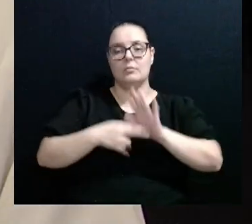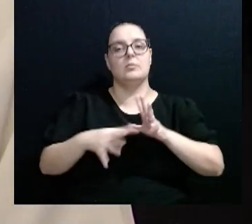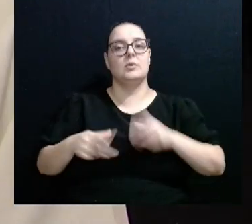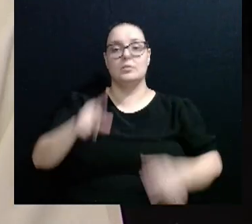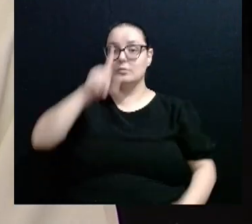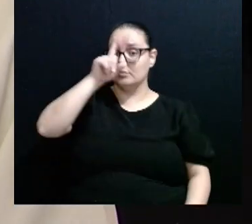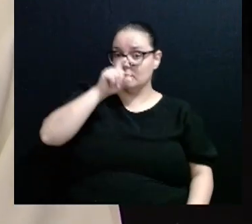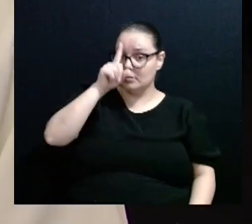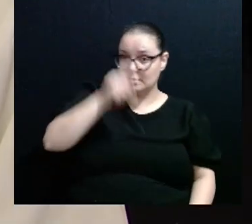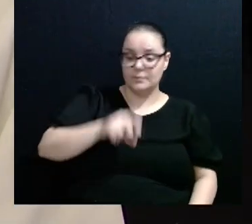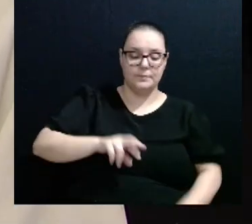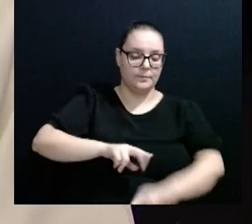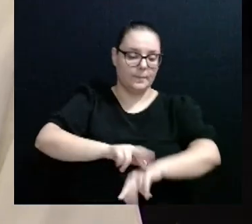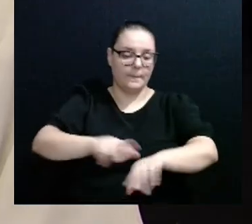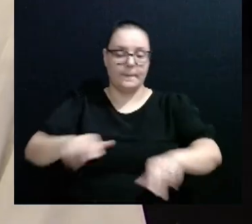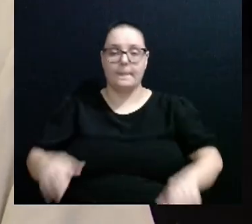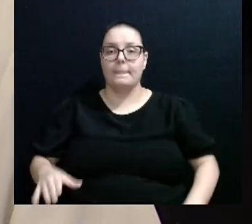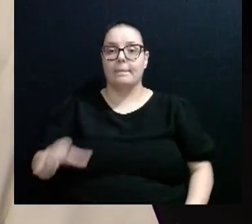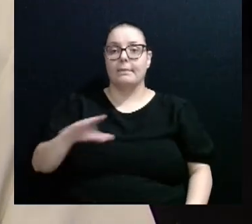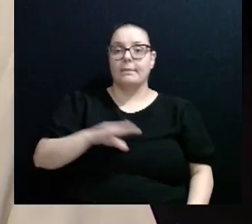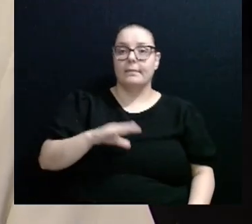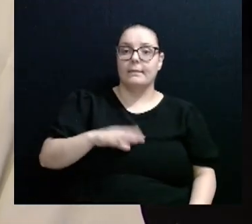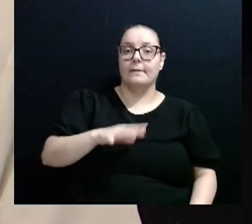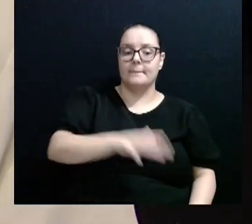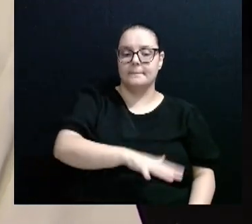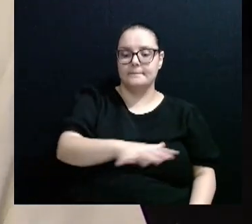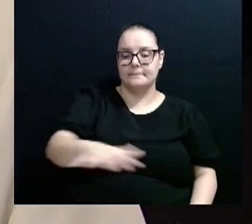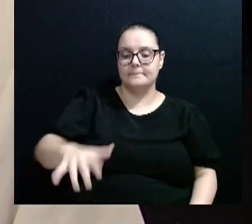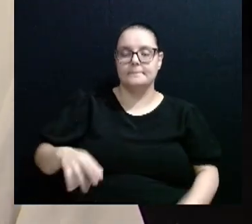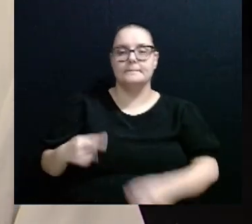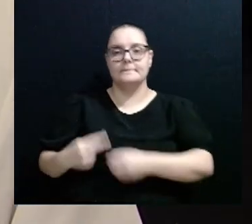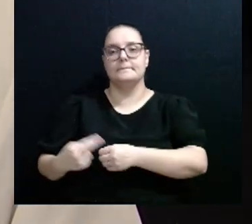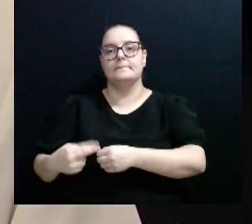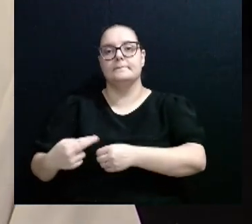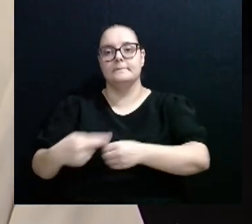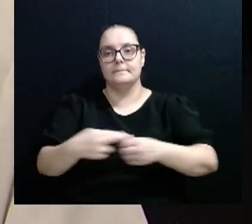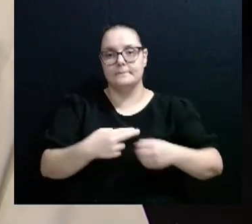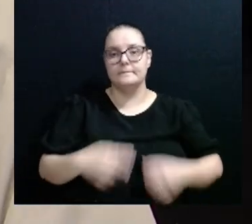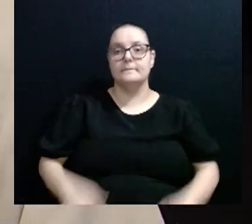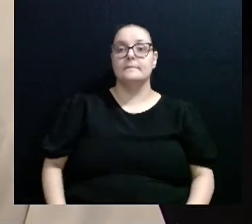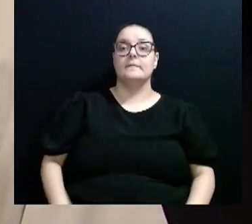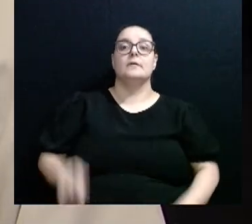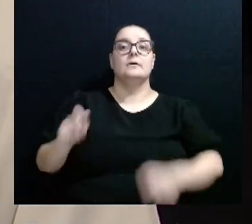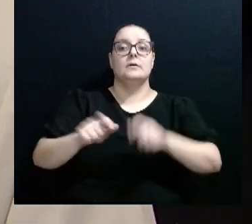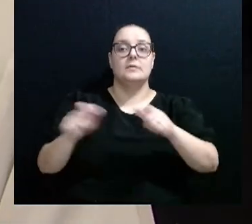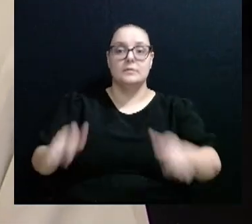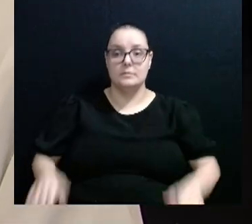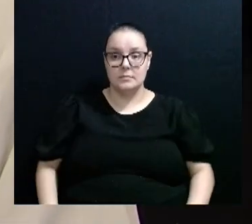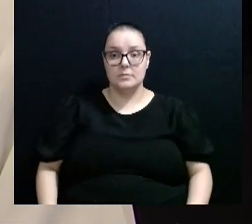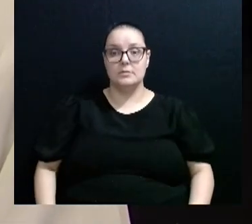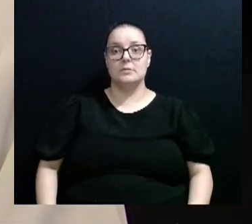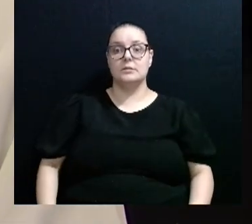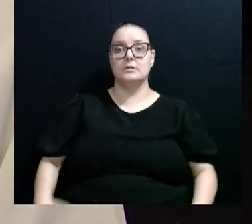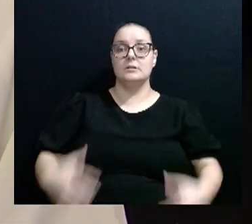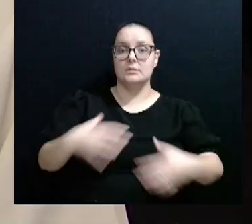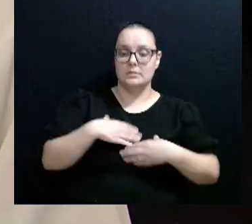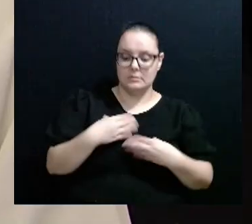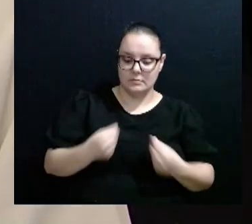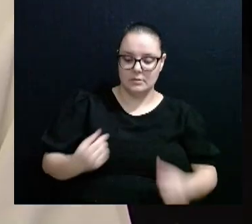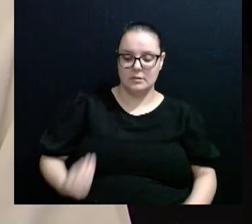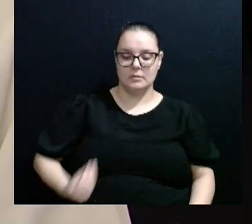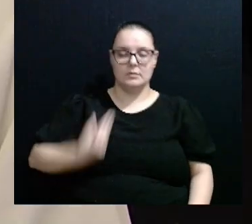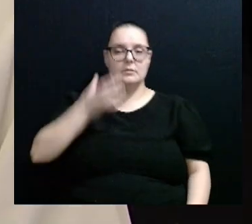diversos municípios aqui da região. Então a gente precisa que as pessoas se sensibilizem com essa causa e compareçam realmente para fazer a sua